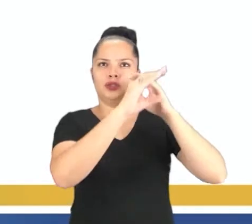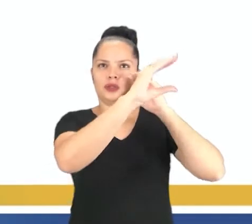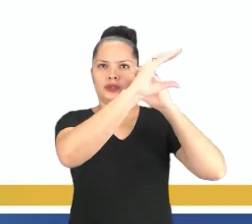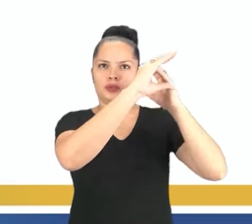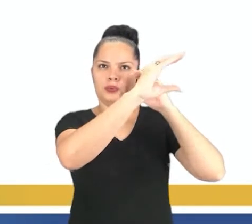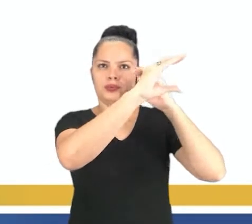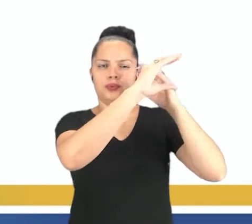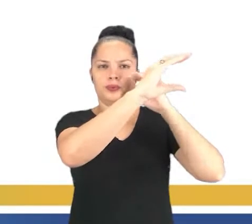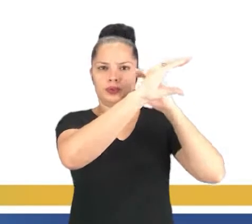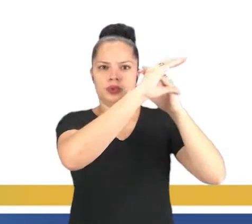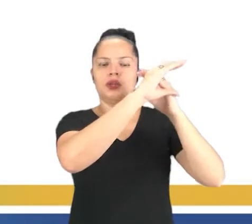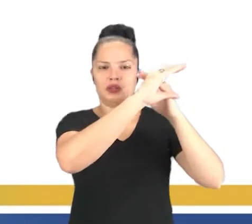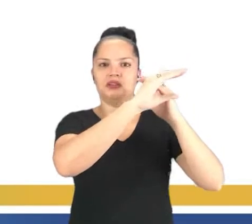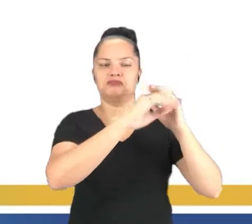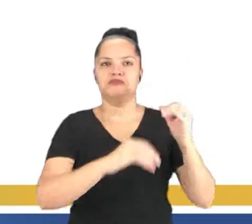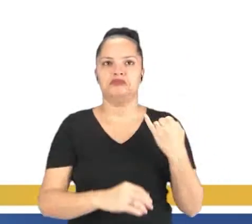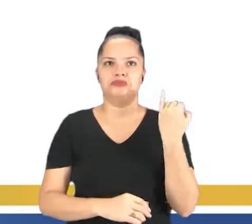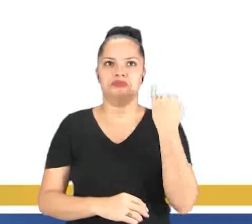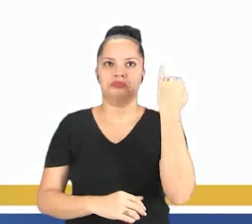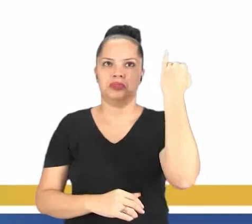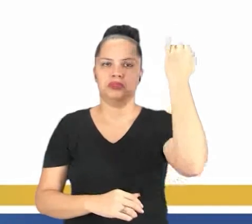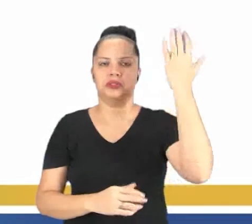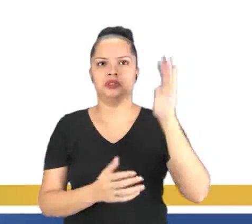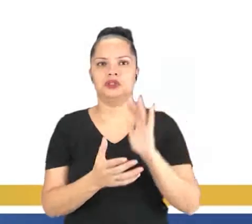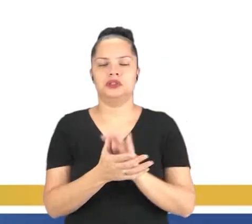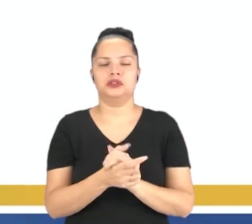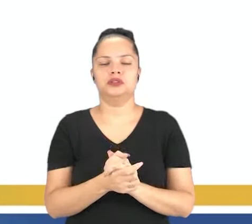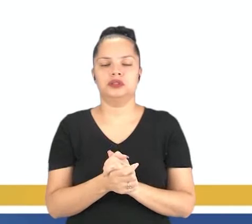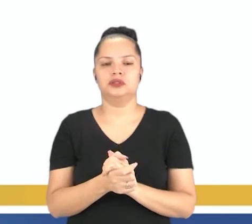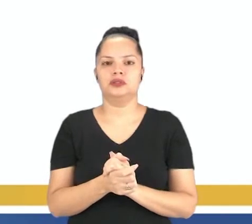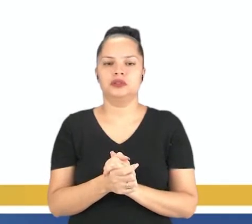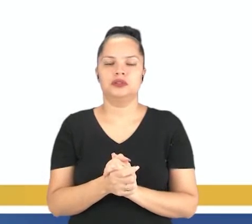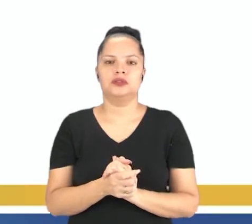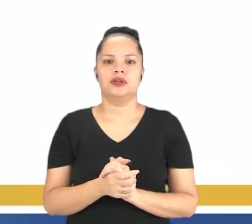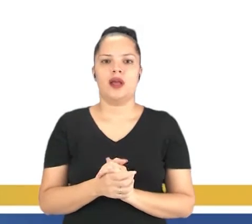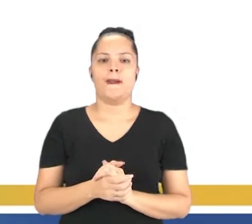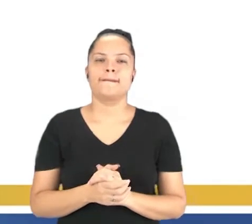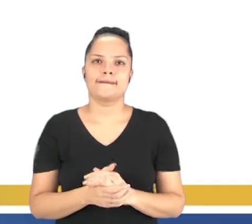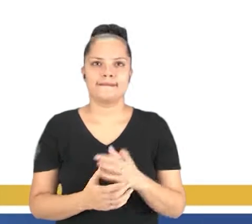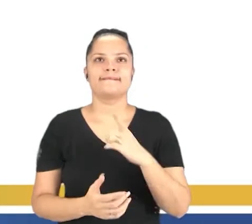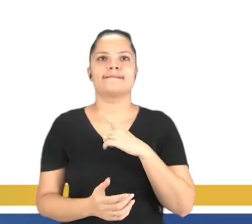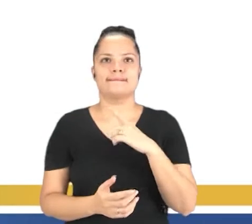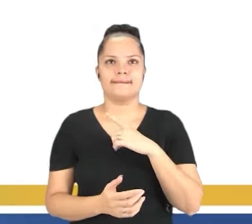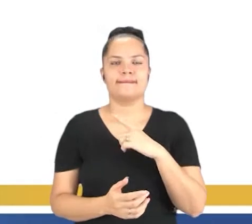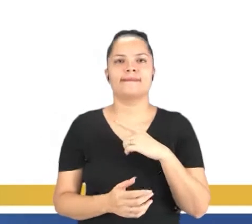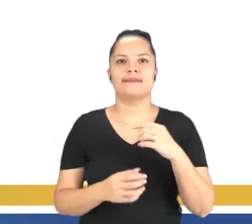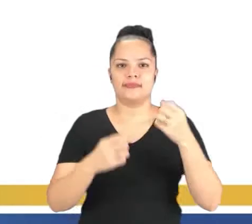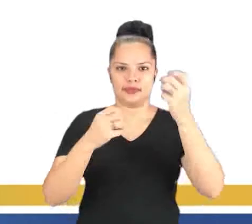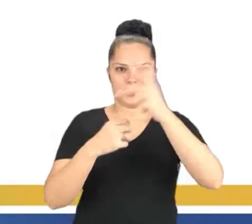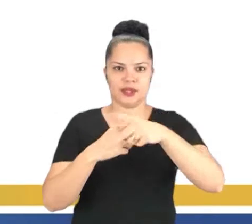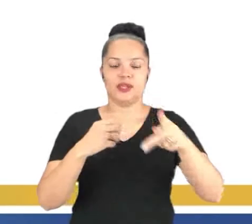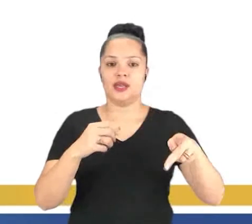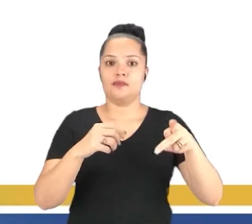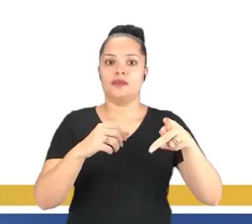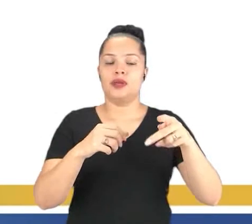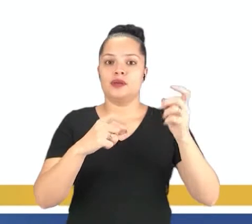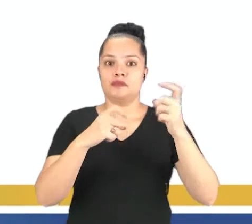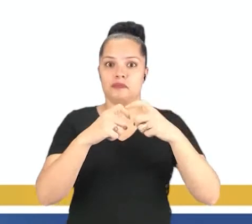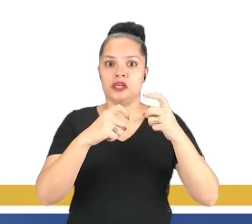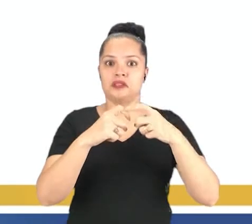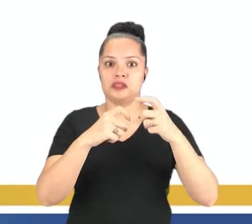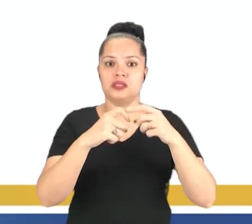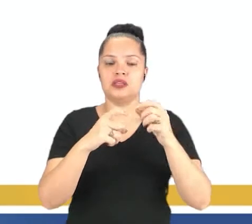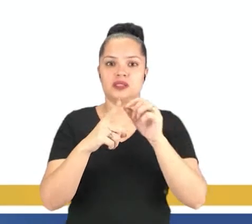ourivesaria por um nos destaques deles né arquitetura escrita astronomia matemática medicina aquelas plantas medicinais